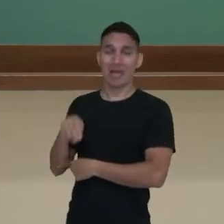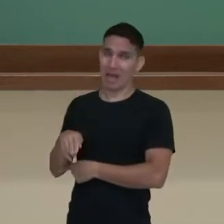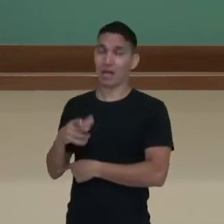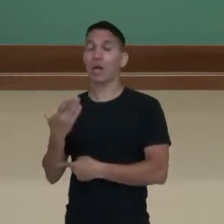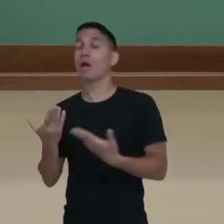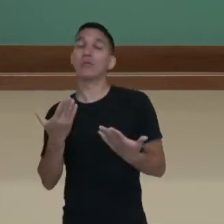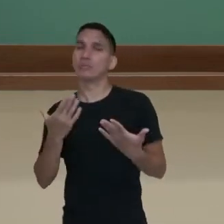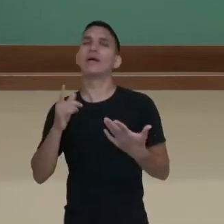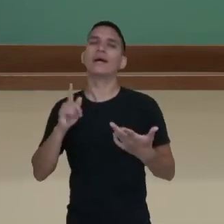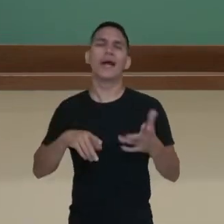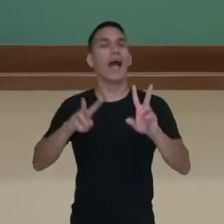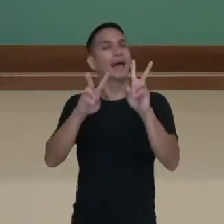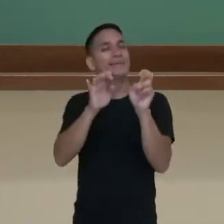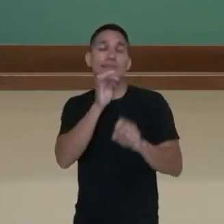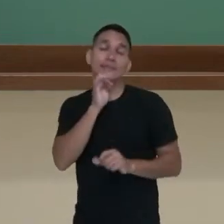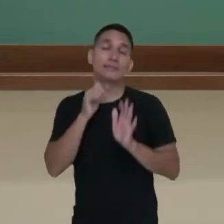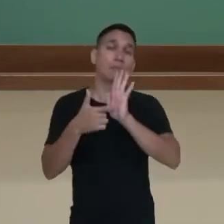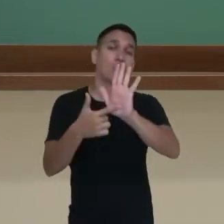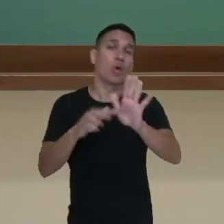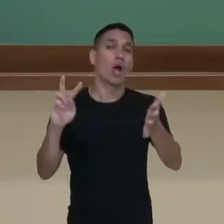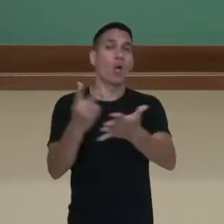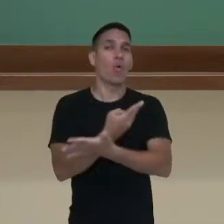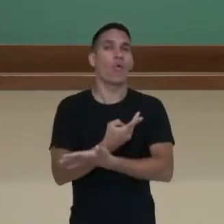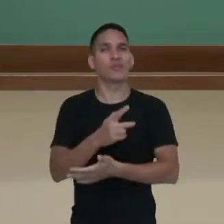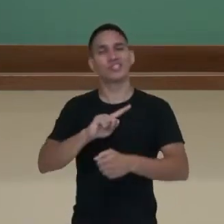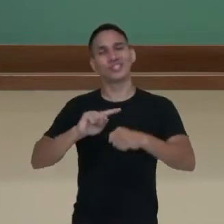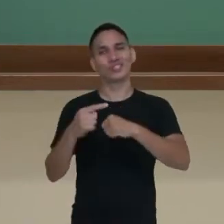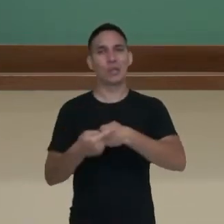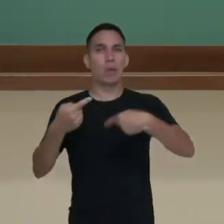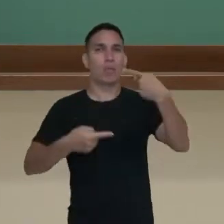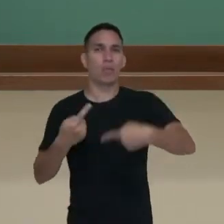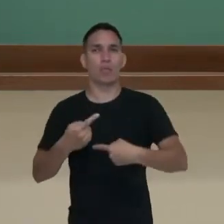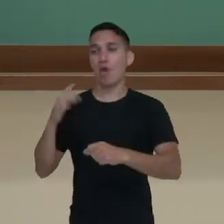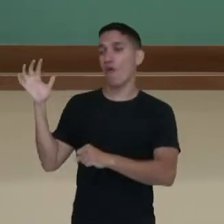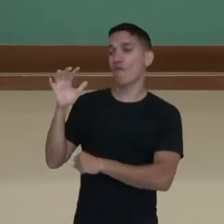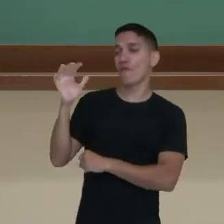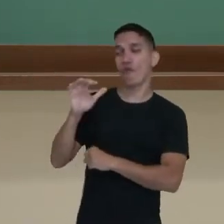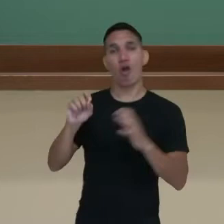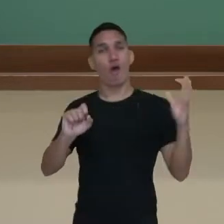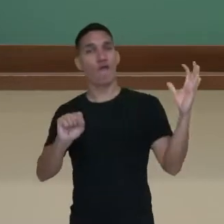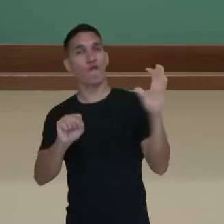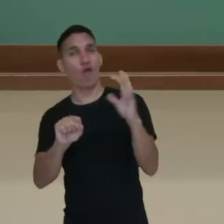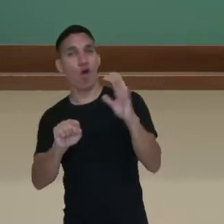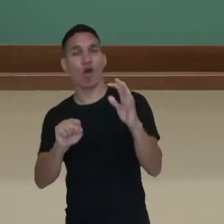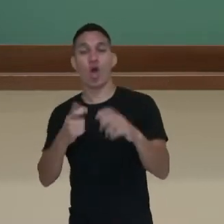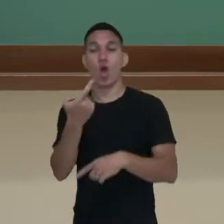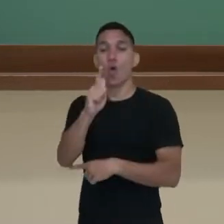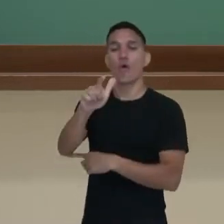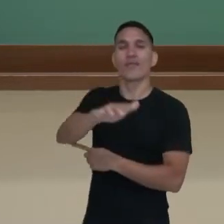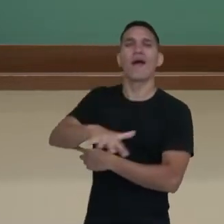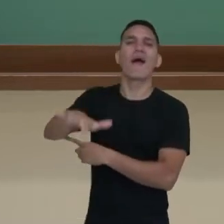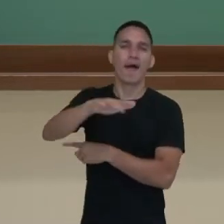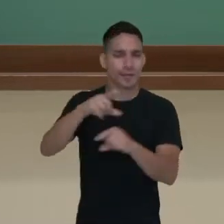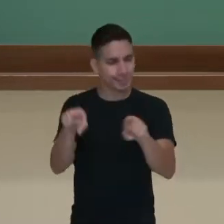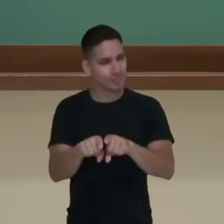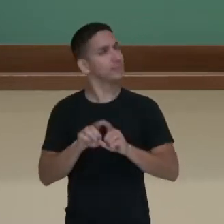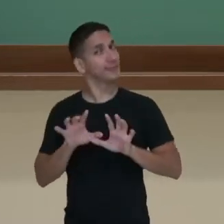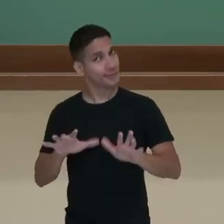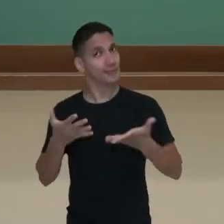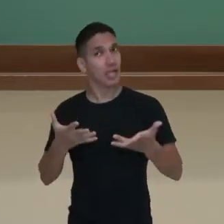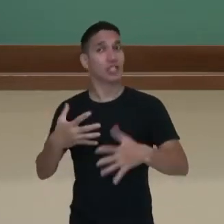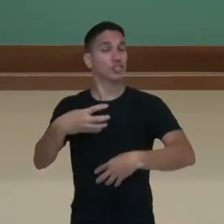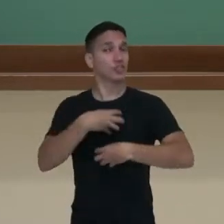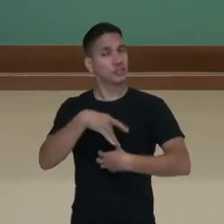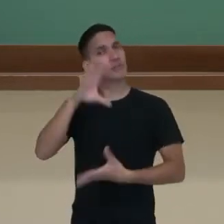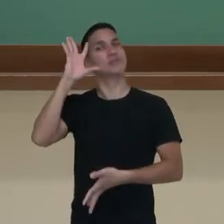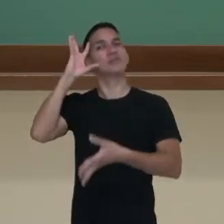então de geopolítica, de exercer influência ou poder sobre um outro território também, é uma das formas de